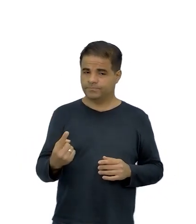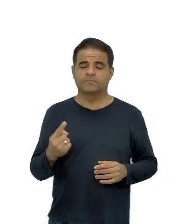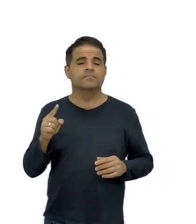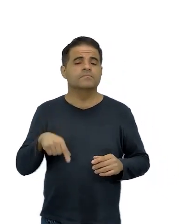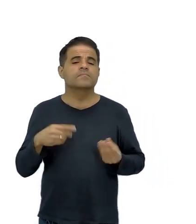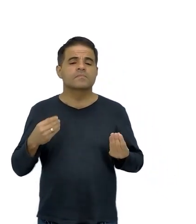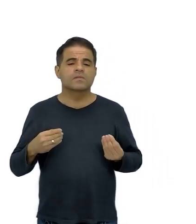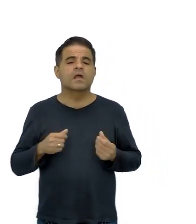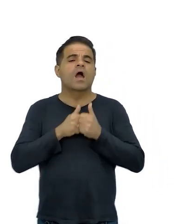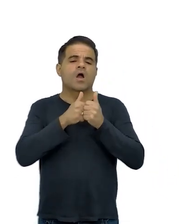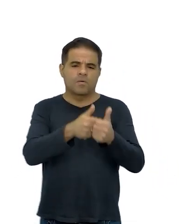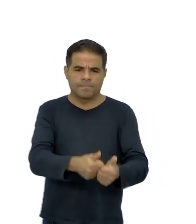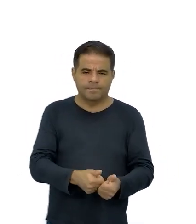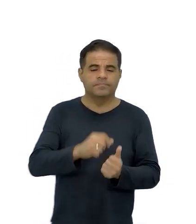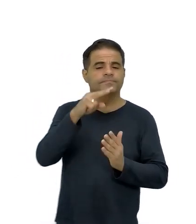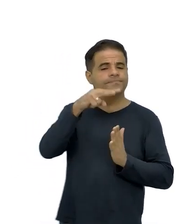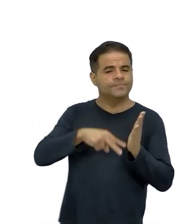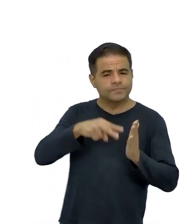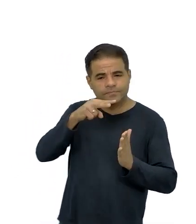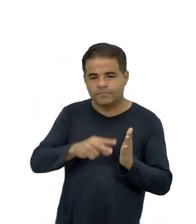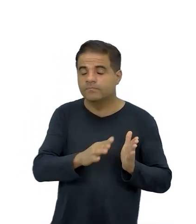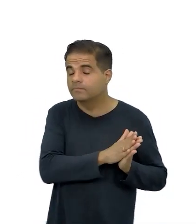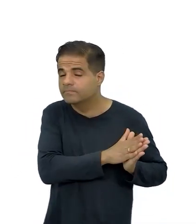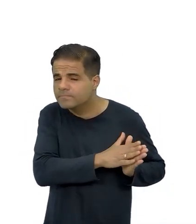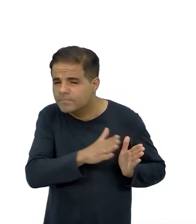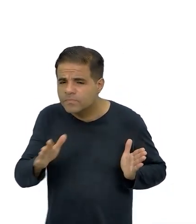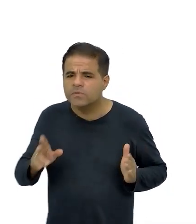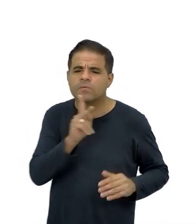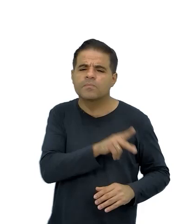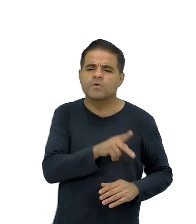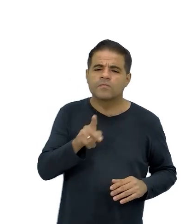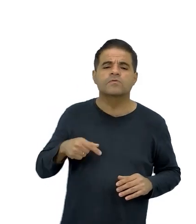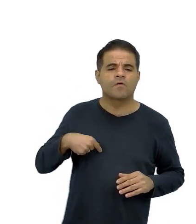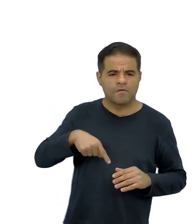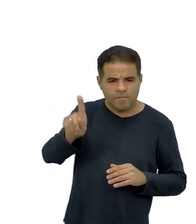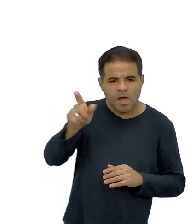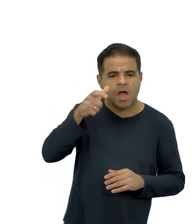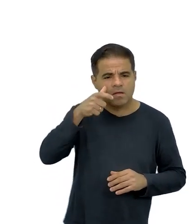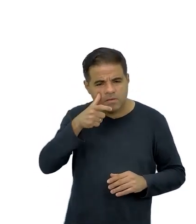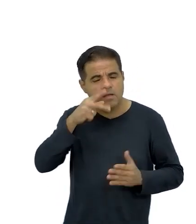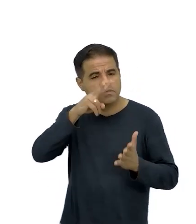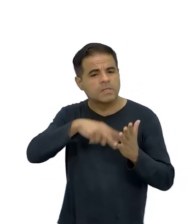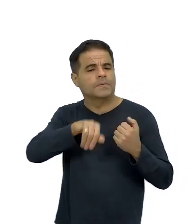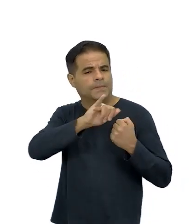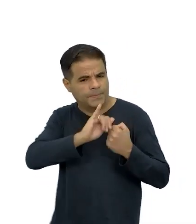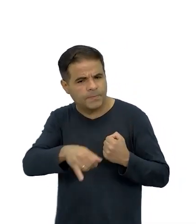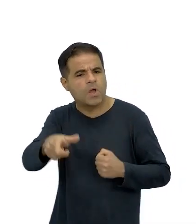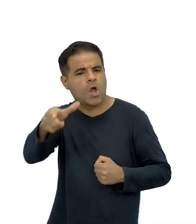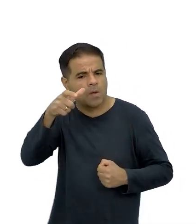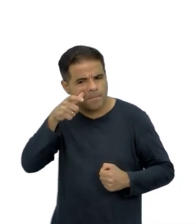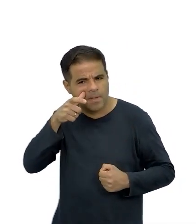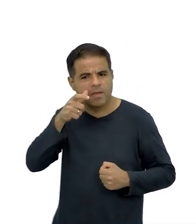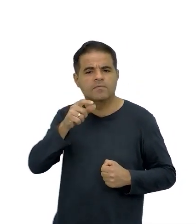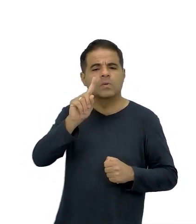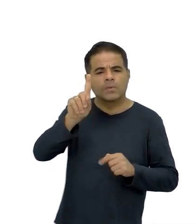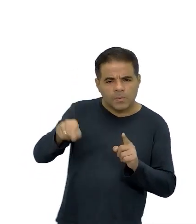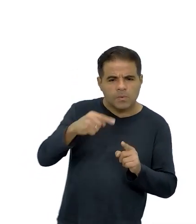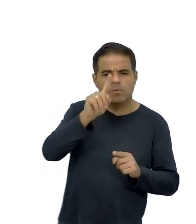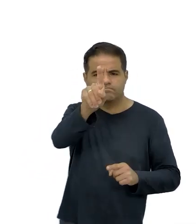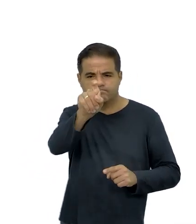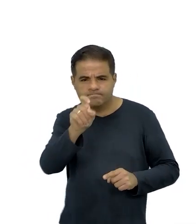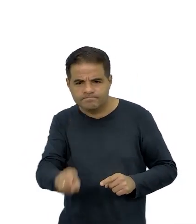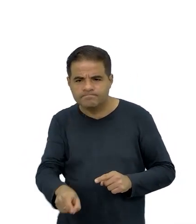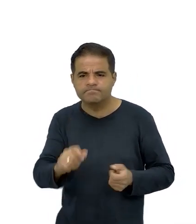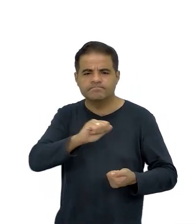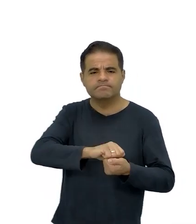para acompanhar a releitura que o professor fará da lenda, observar se os sinais de pontuação